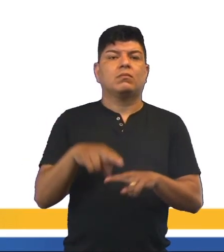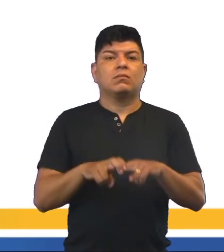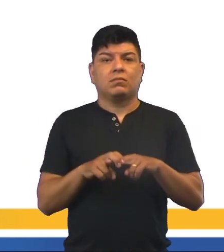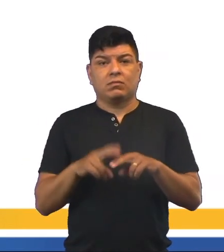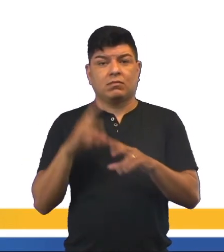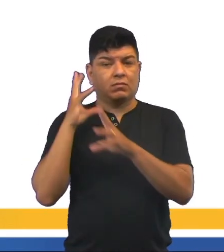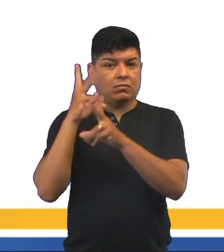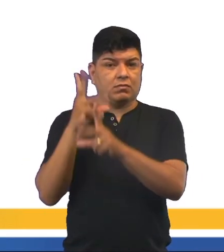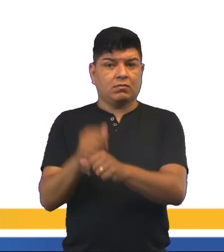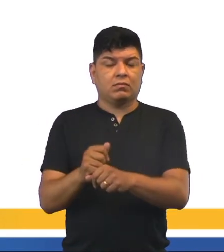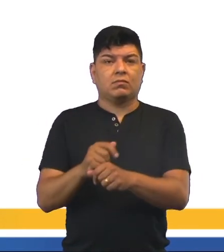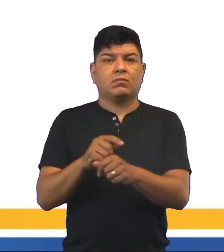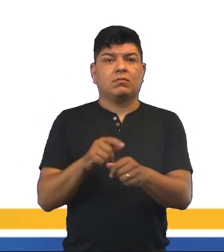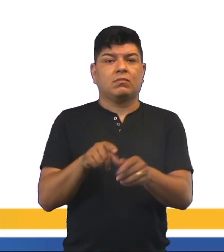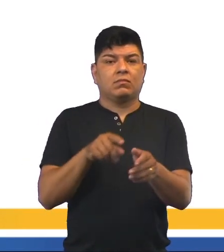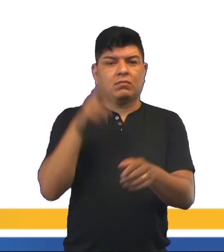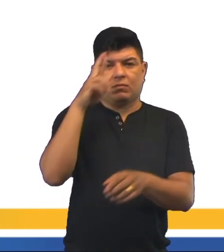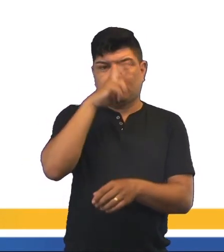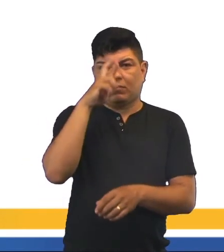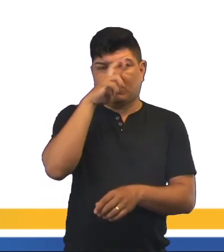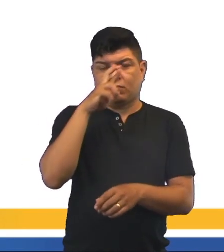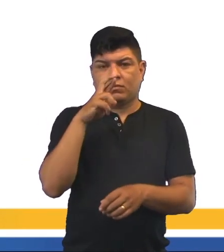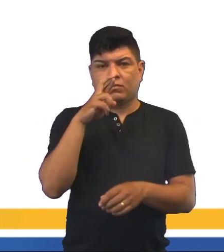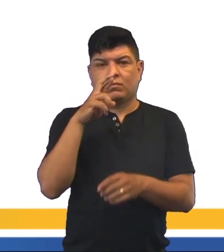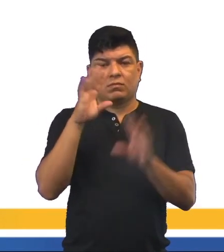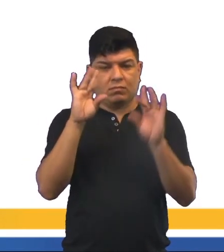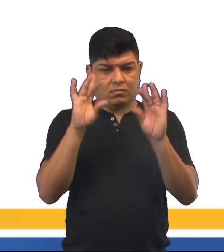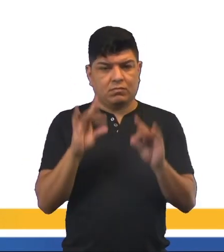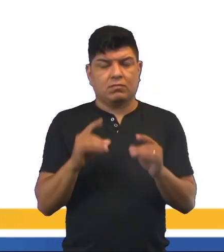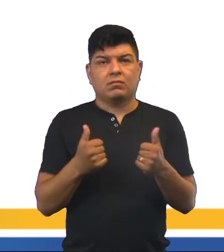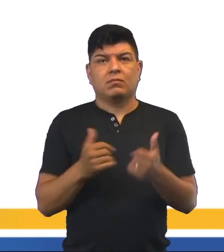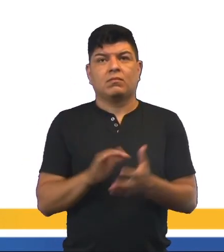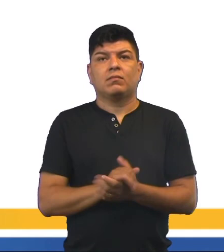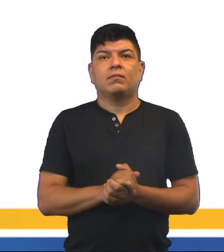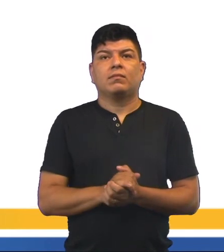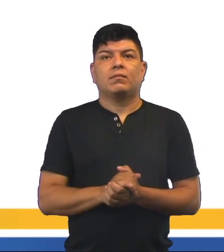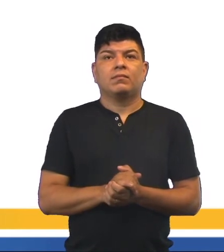pode retornar essa questão se quiser e verificar lá direitinho, beleza?